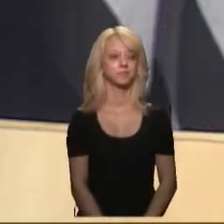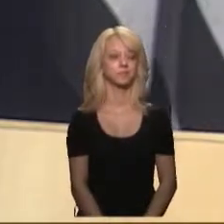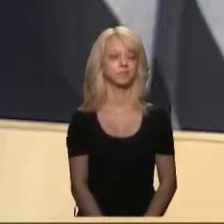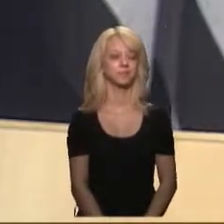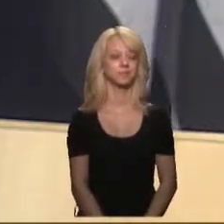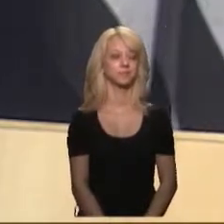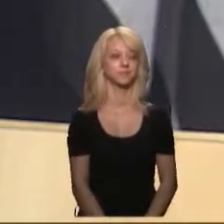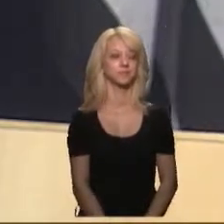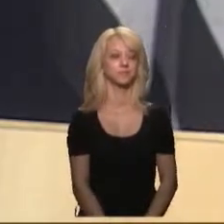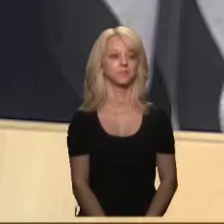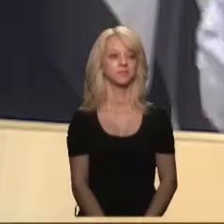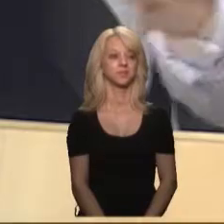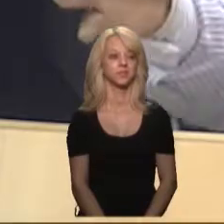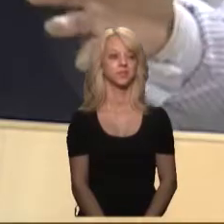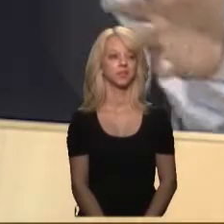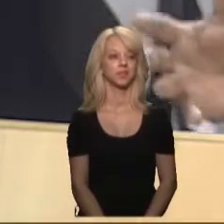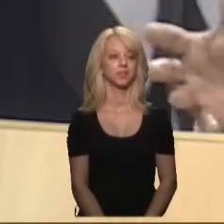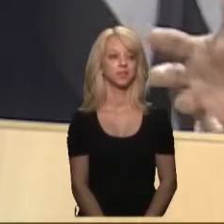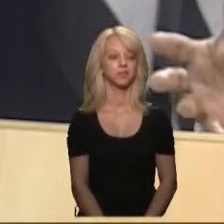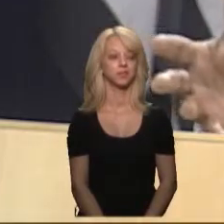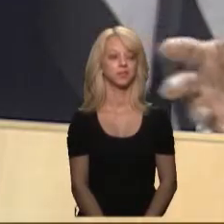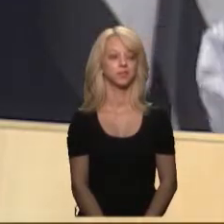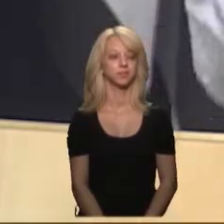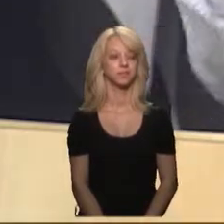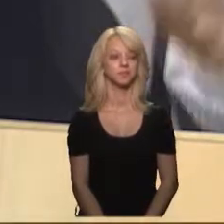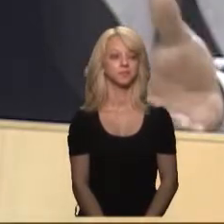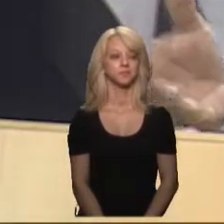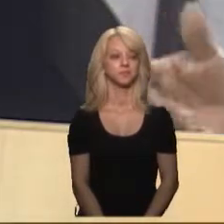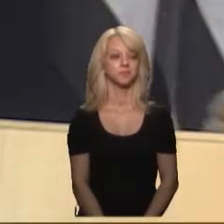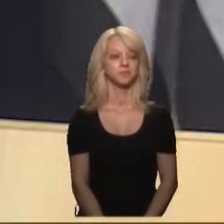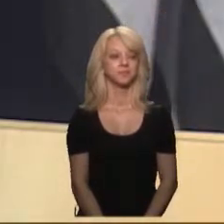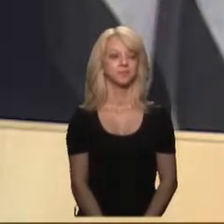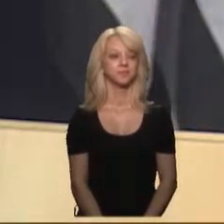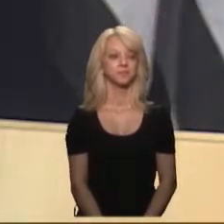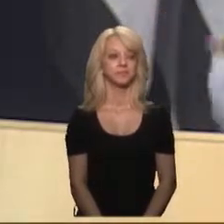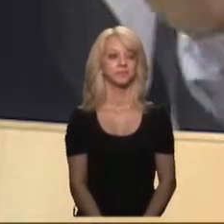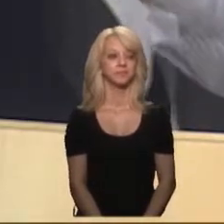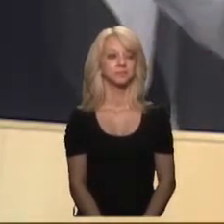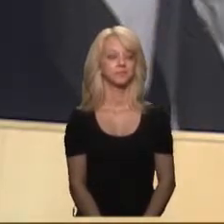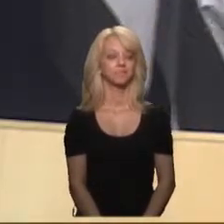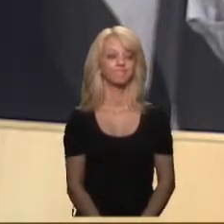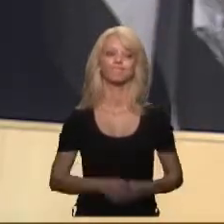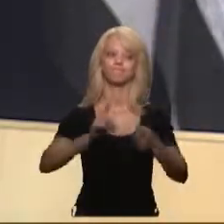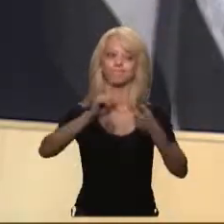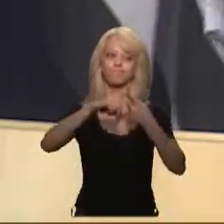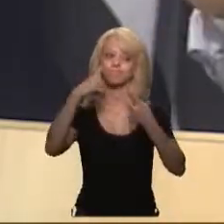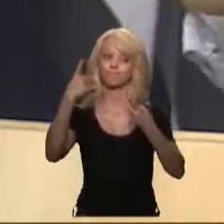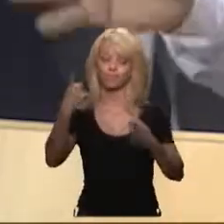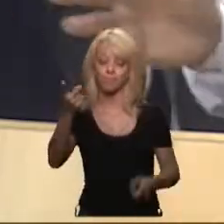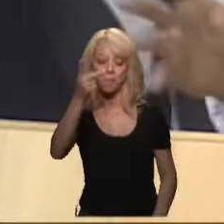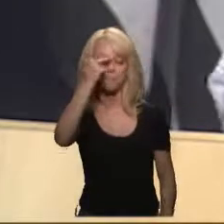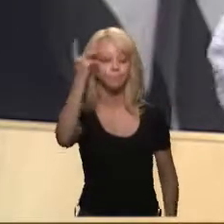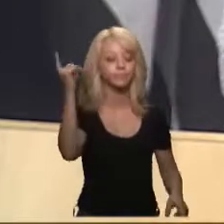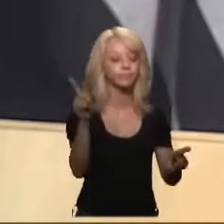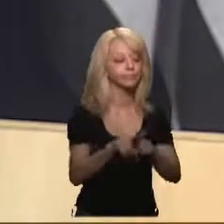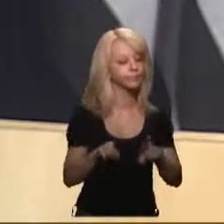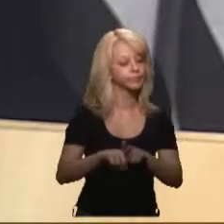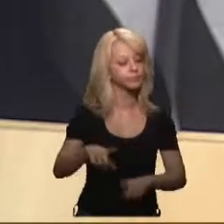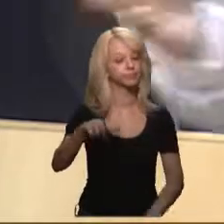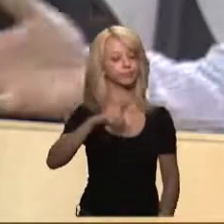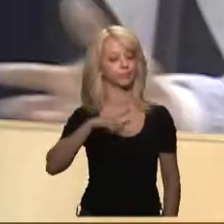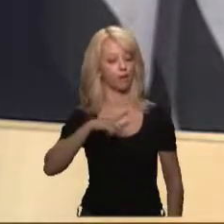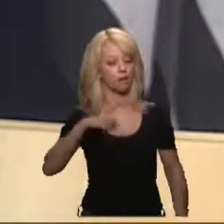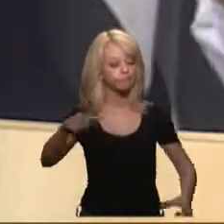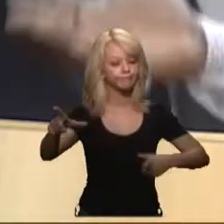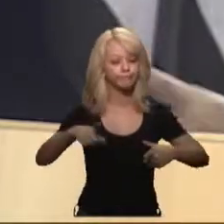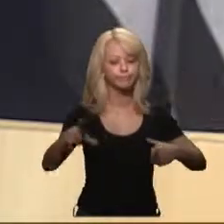Federal. Né? São direitos garantidos. Mas não significa que eu tenho que ficar em casa de barriga para cima e que as coisas vêm para cá de